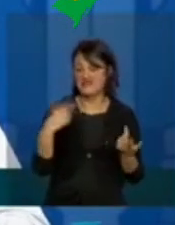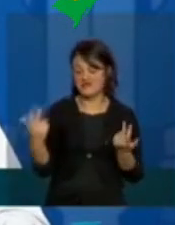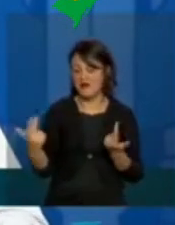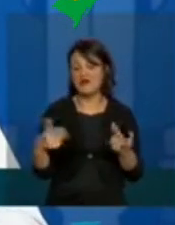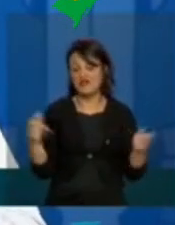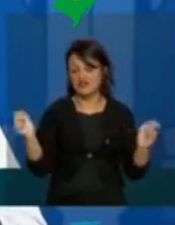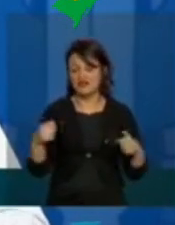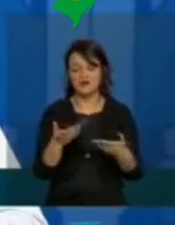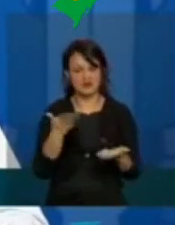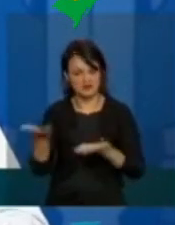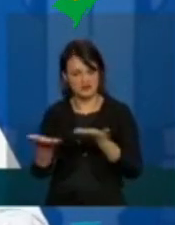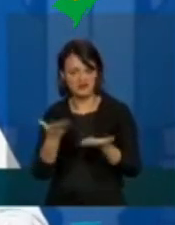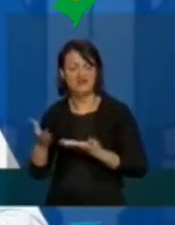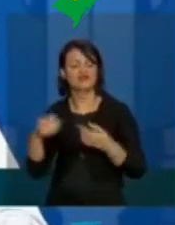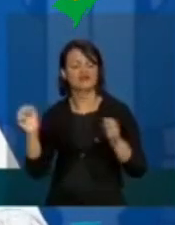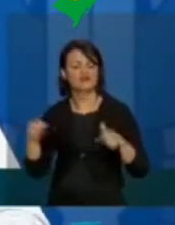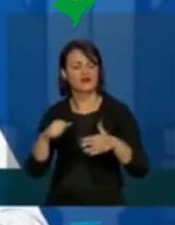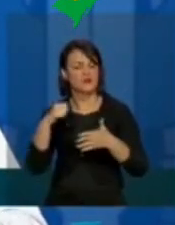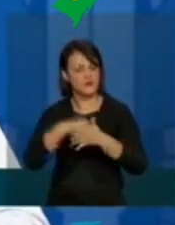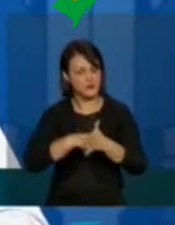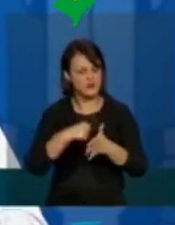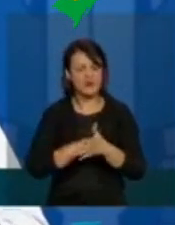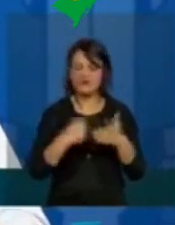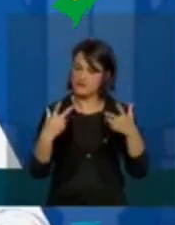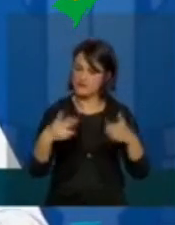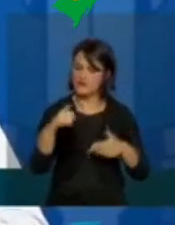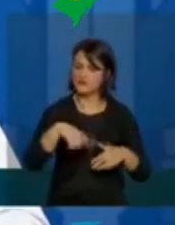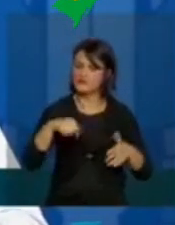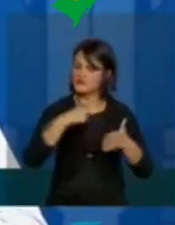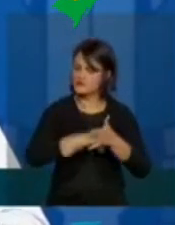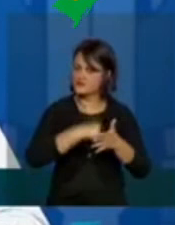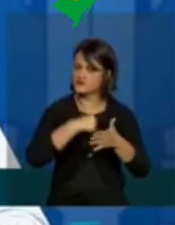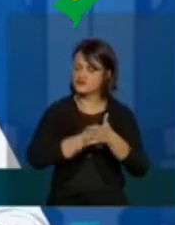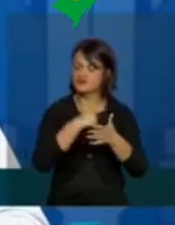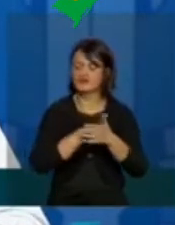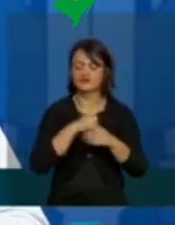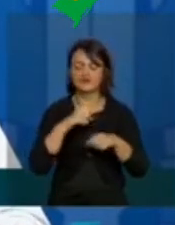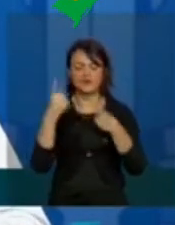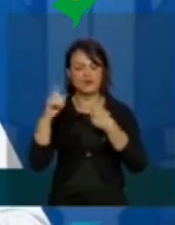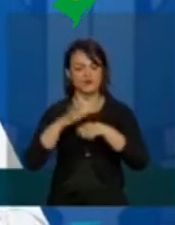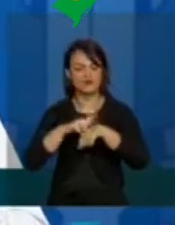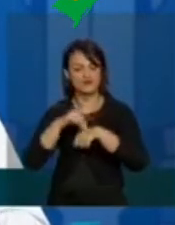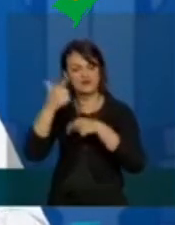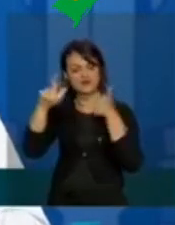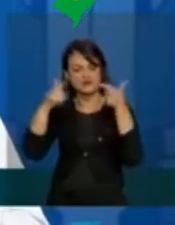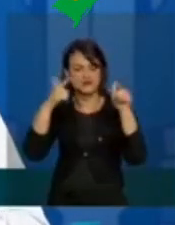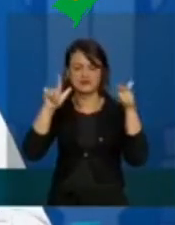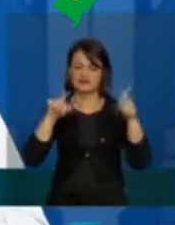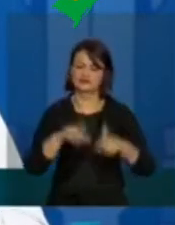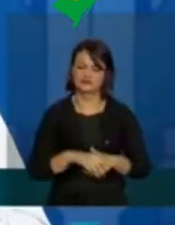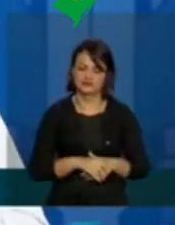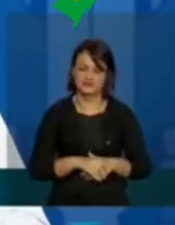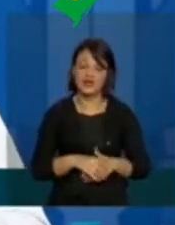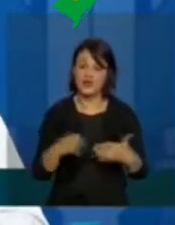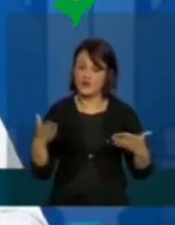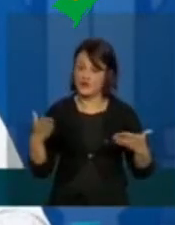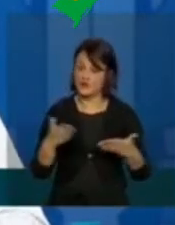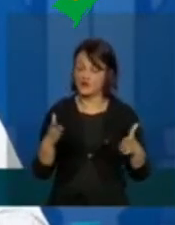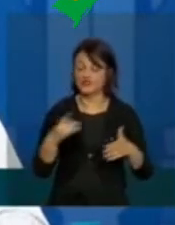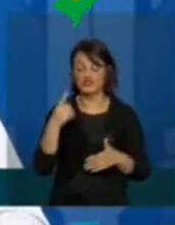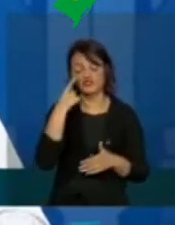ela vai lutar como a gente luta com várias outras doenças. Hoje, a gente está vendo